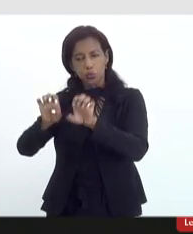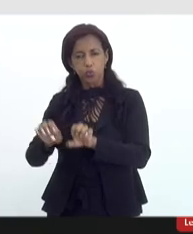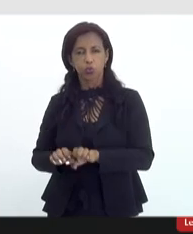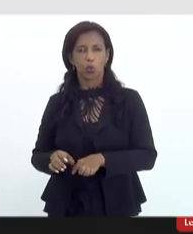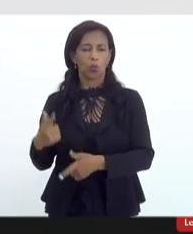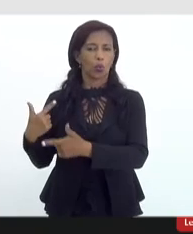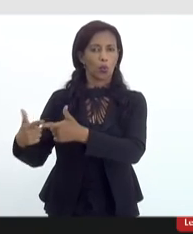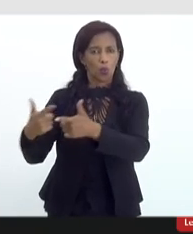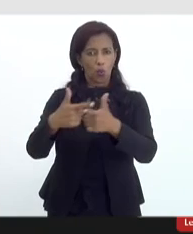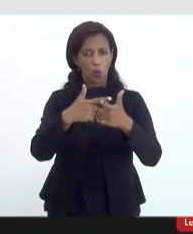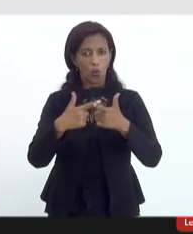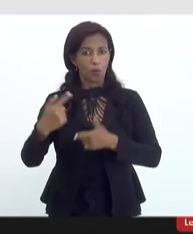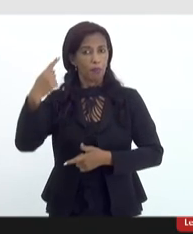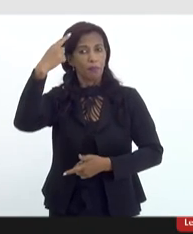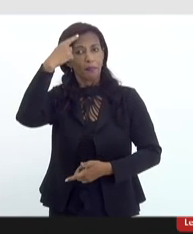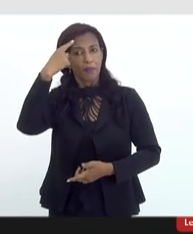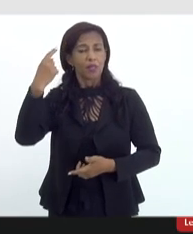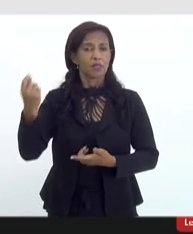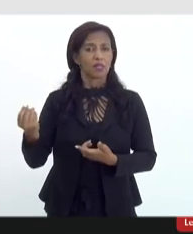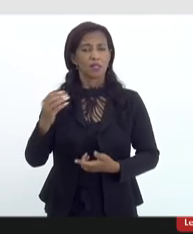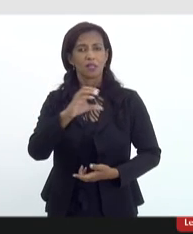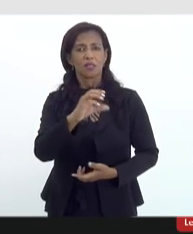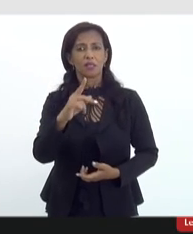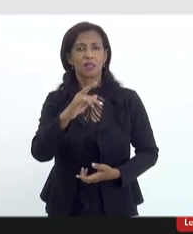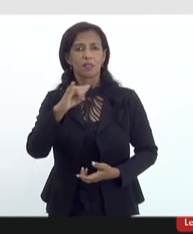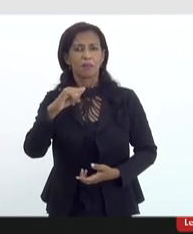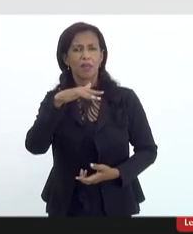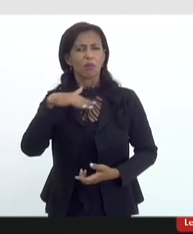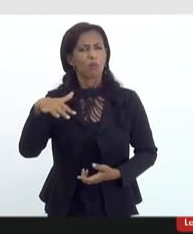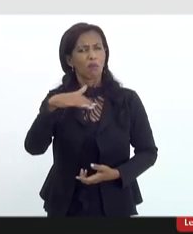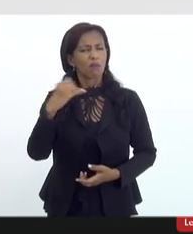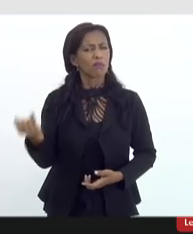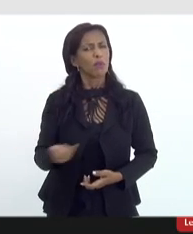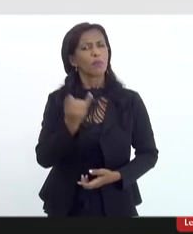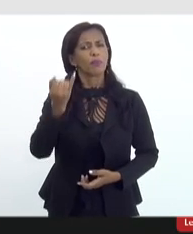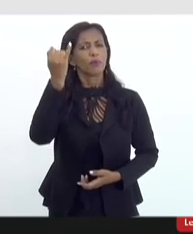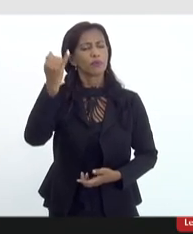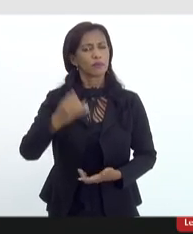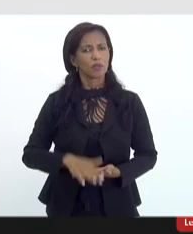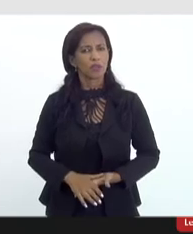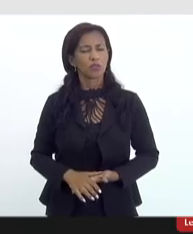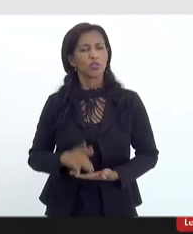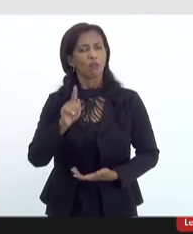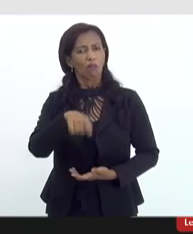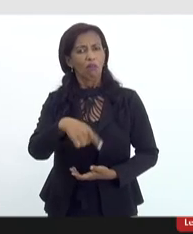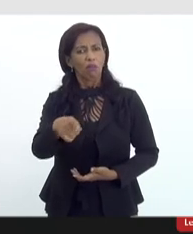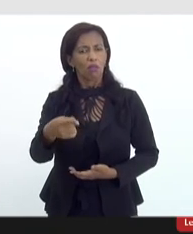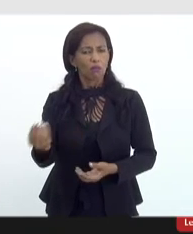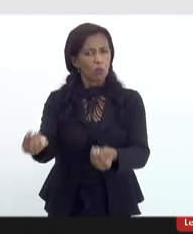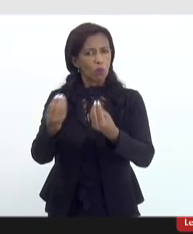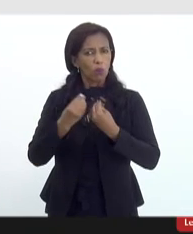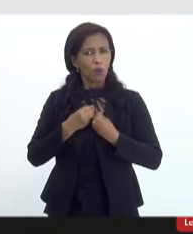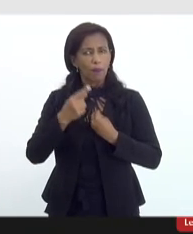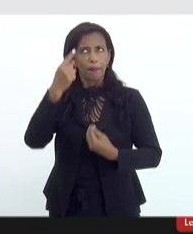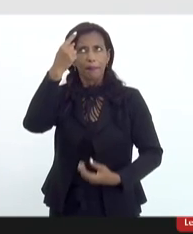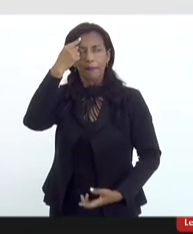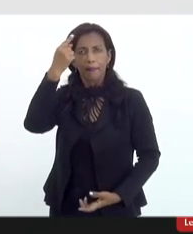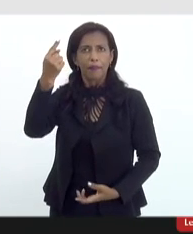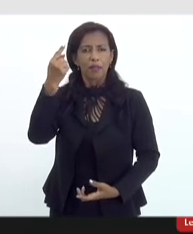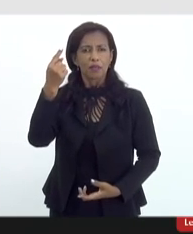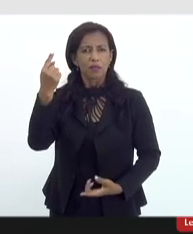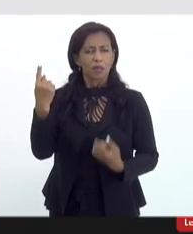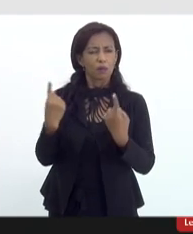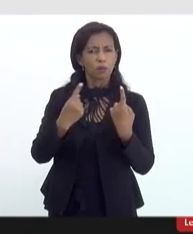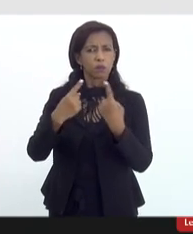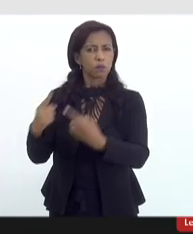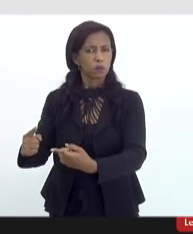E atacar, pensar, né, nessa CPI, no âmbito tão importante que essa oportunidade aqui da CPI nos traz, que é pensar no